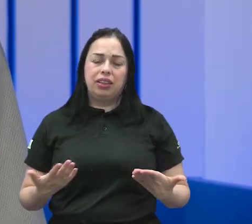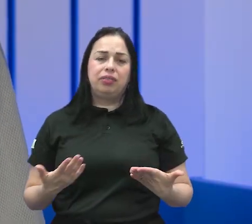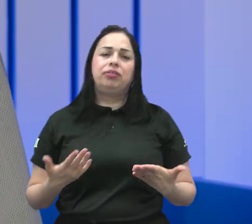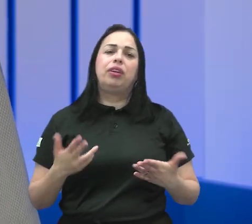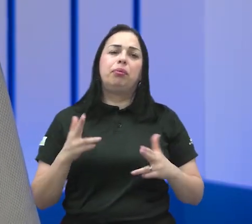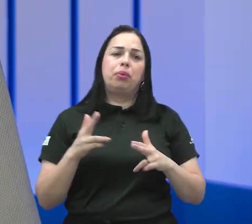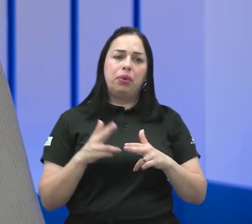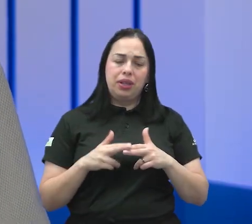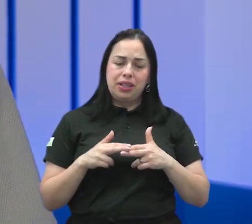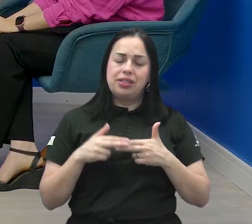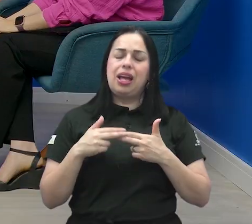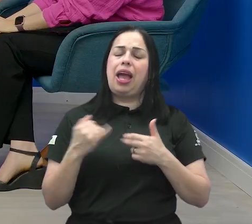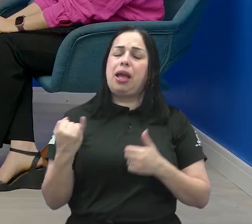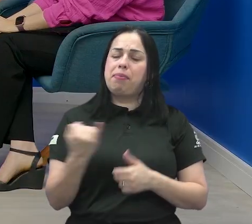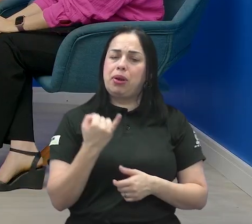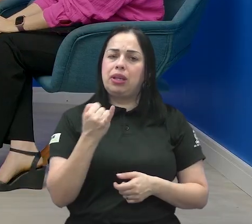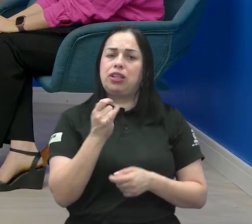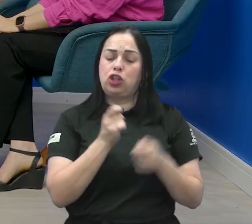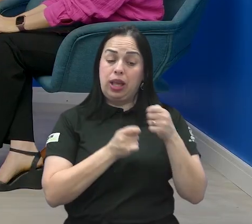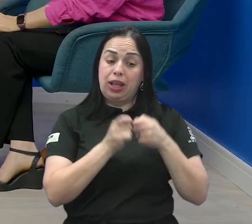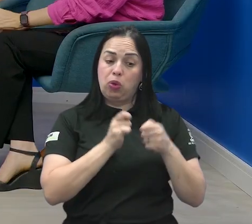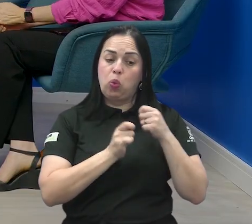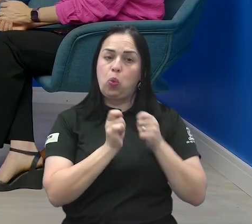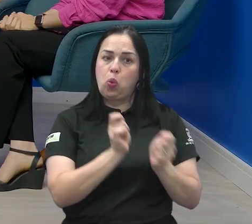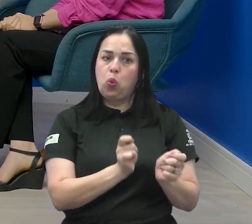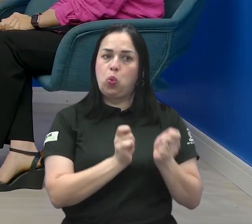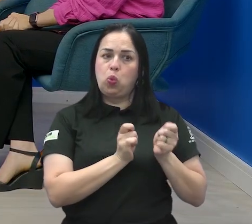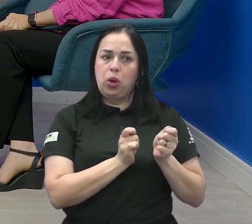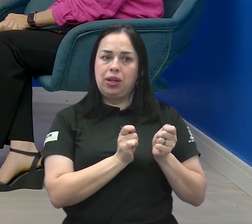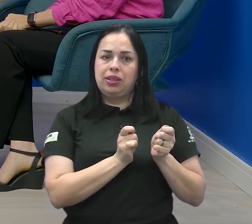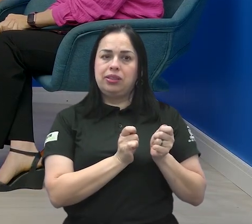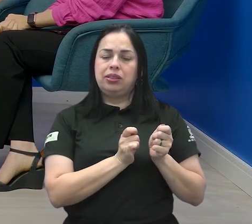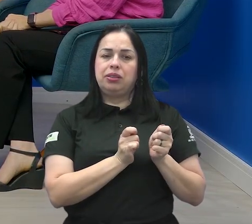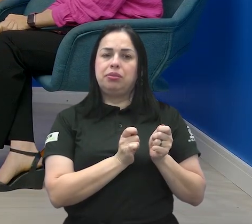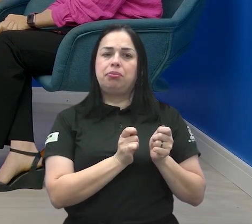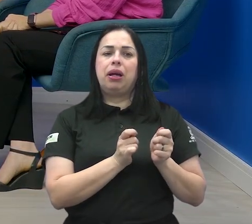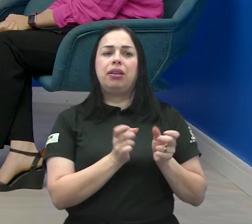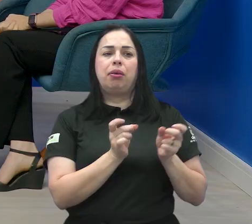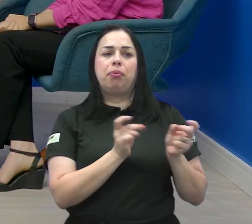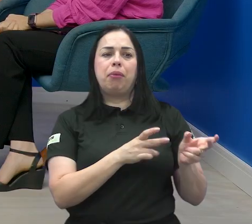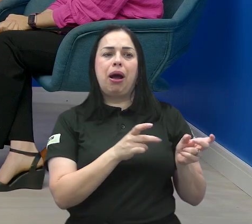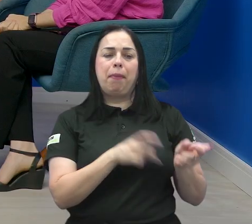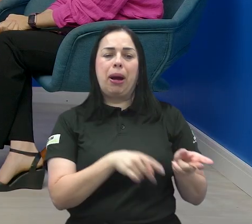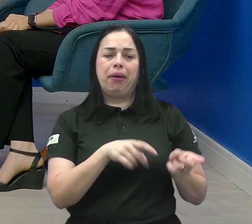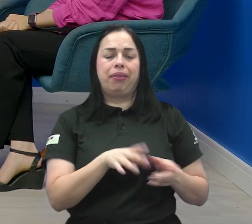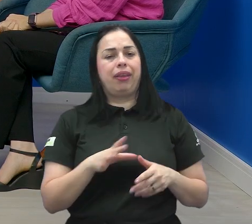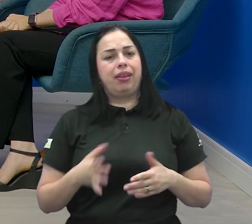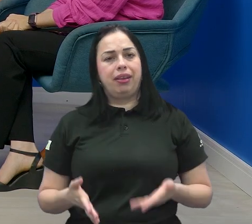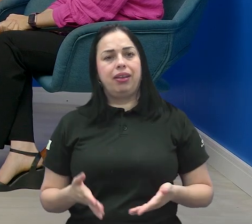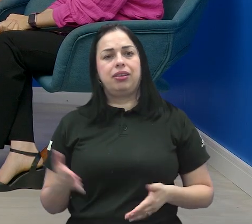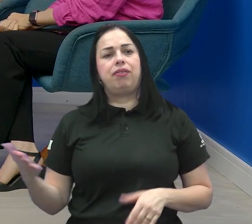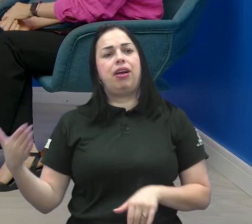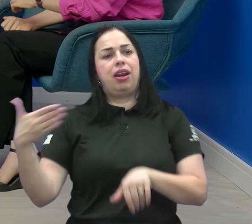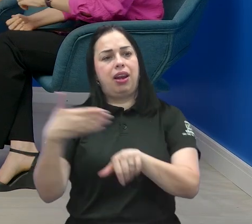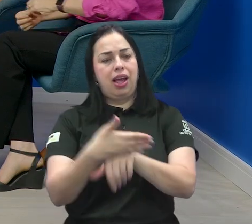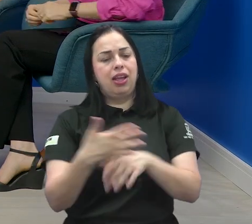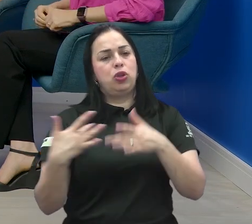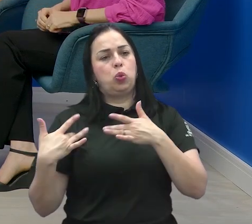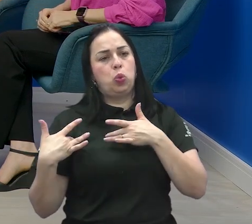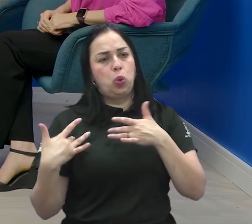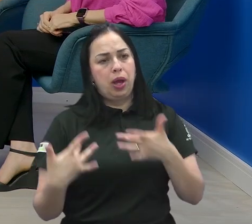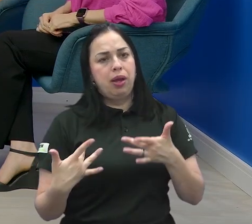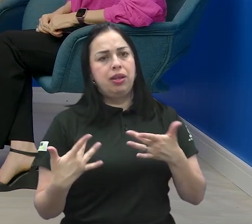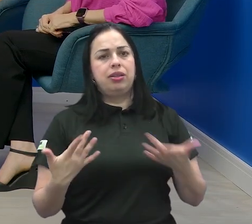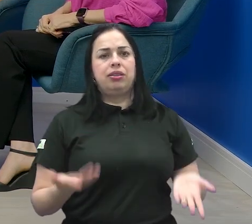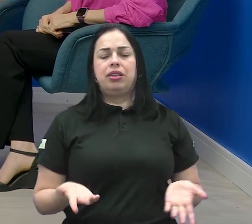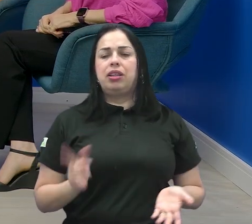vencendo. Né? Então, a gestão do hemocomponente é muito importante para o banco de sangue, para a gente não ter muito desprezo, porque também é ruim você